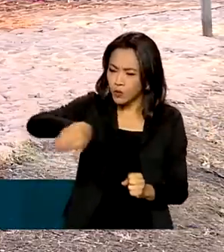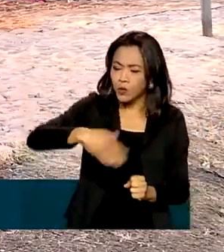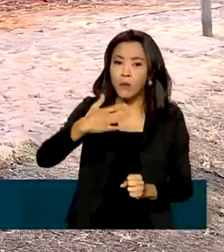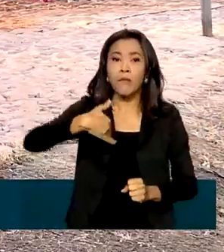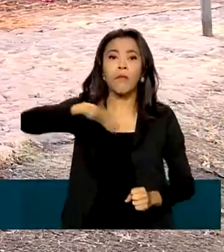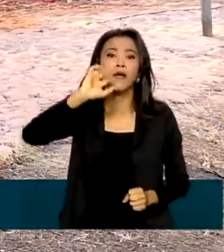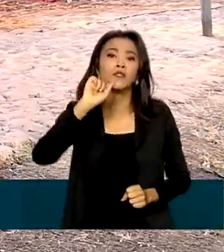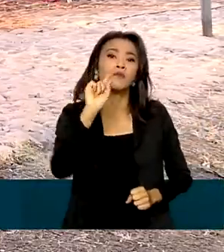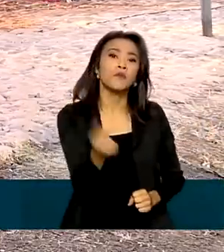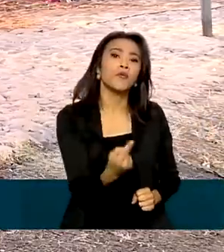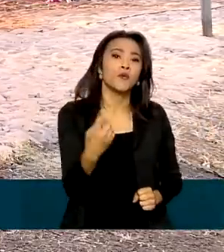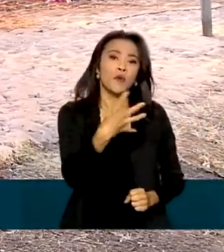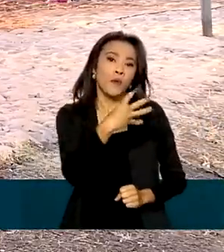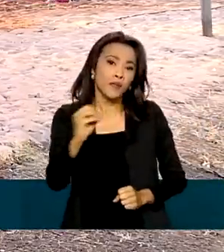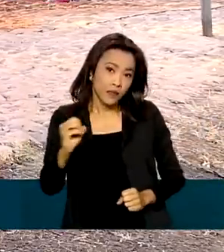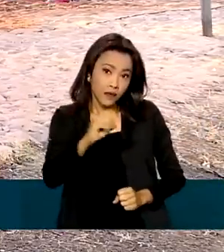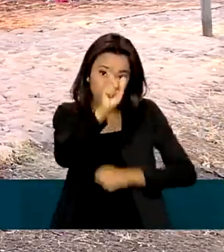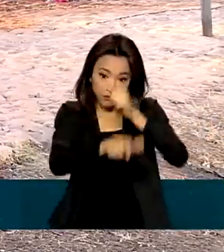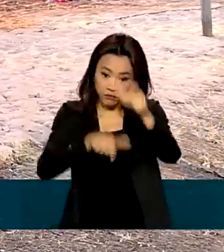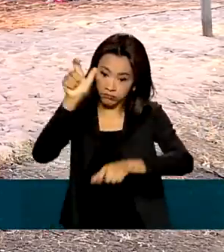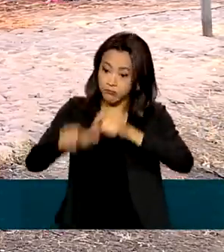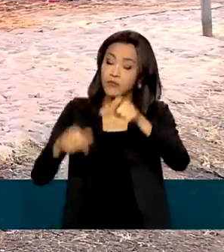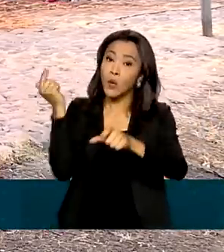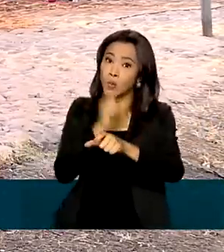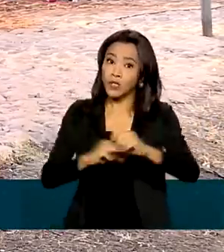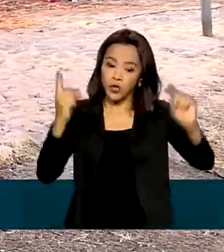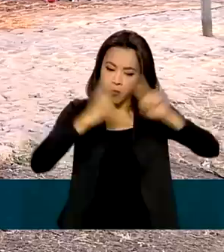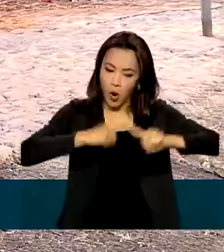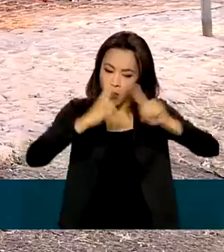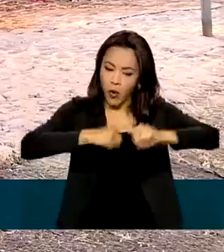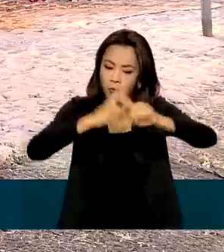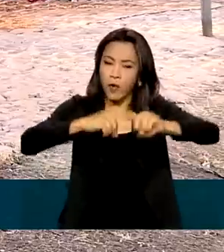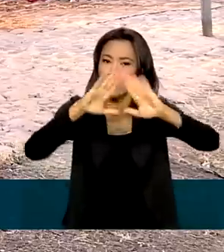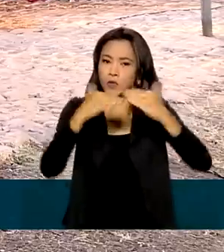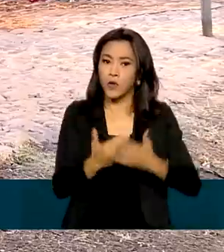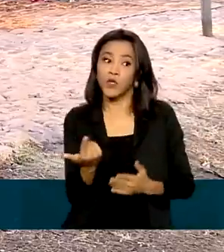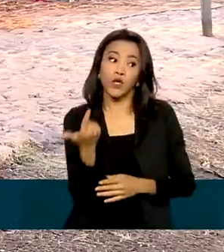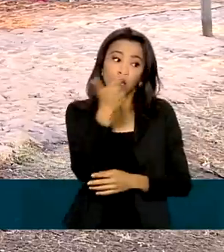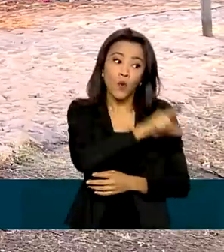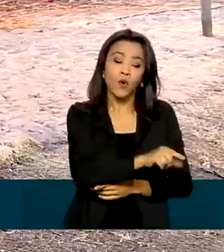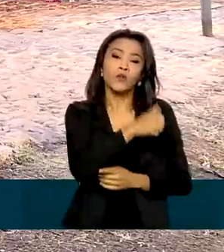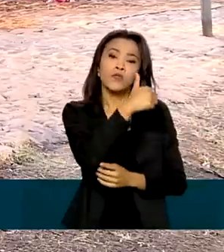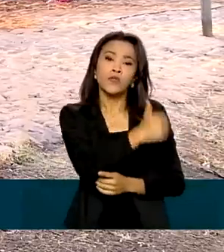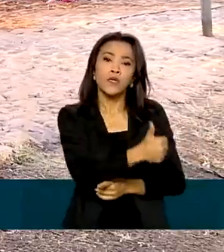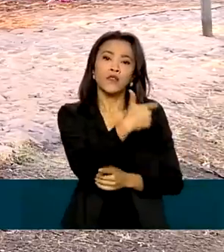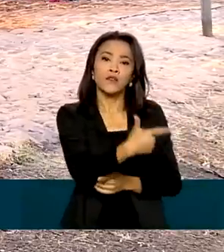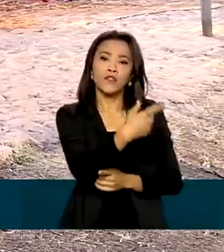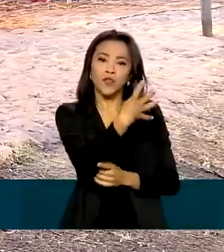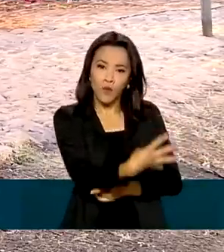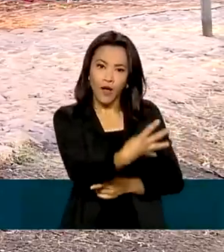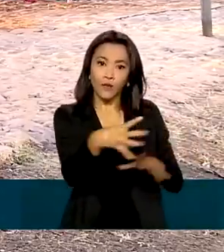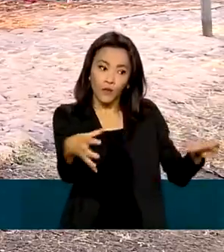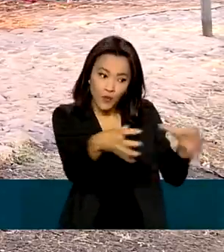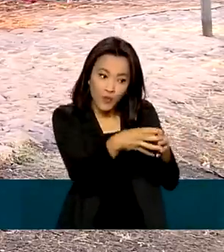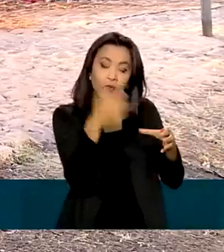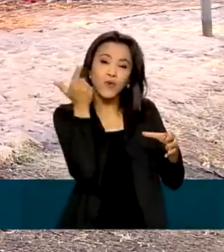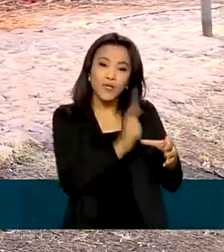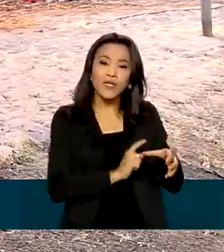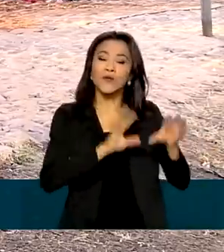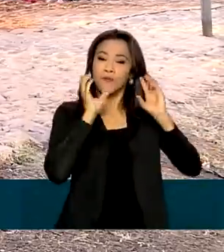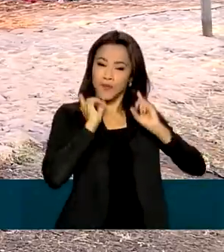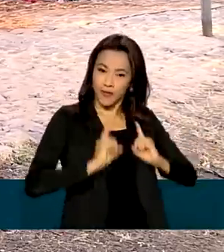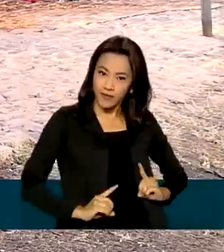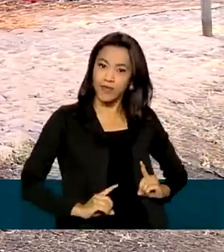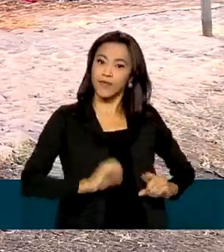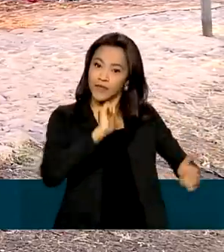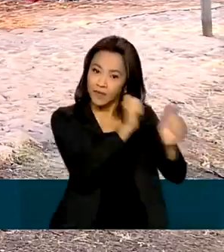de 1.400 competiram nos Jogos Escolares e outros 124 participaram das Paralimpíadas Escolares.